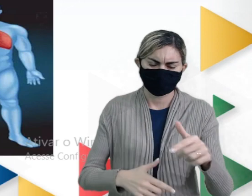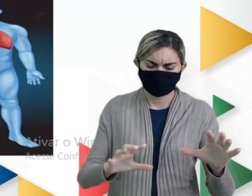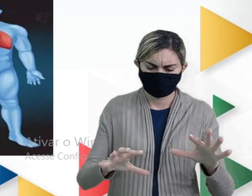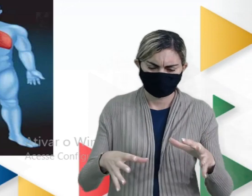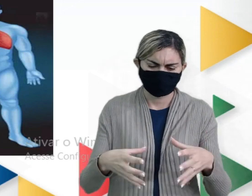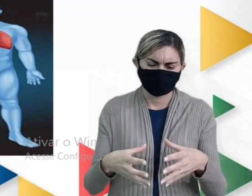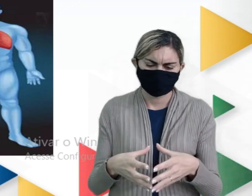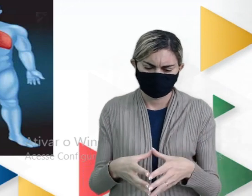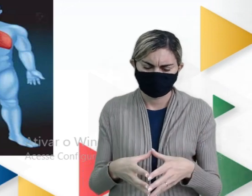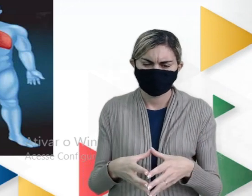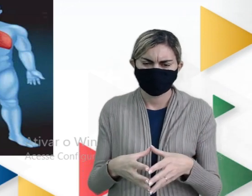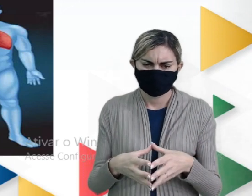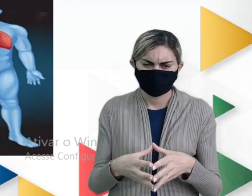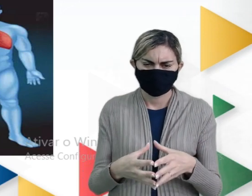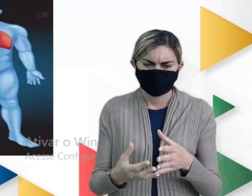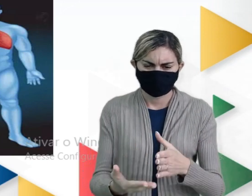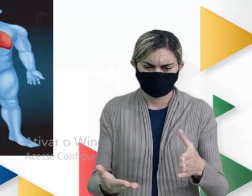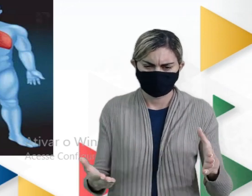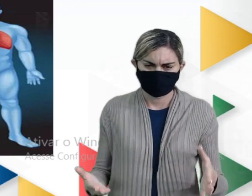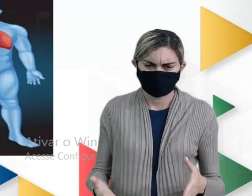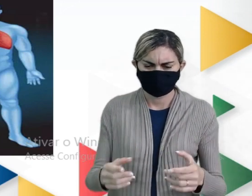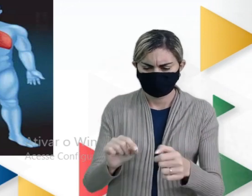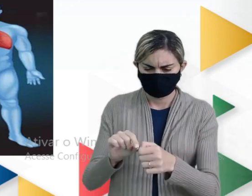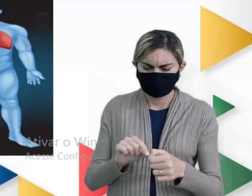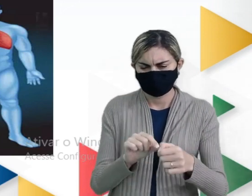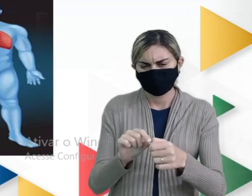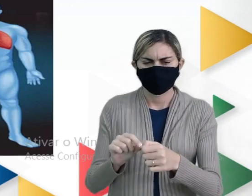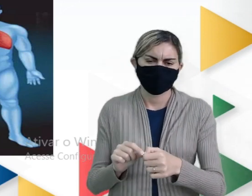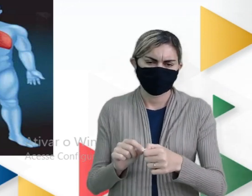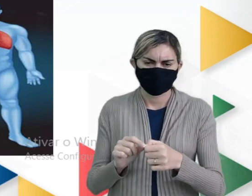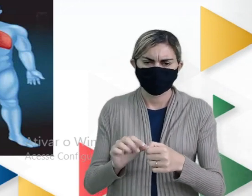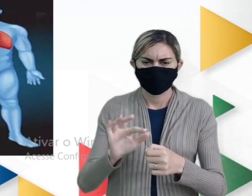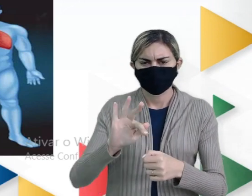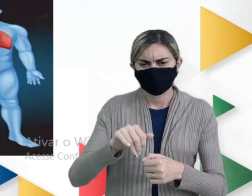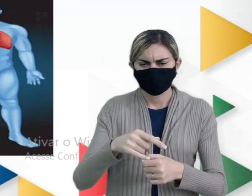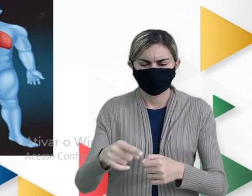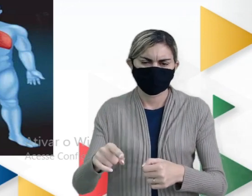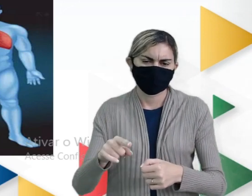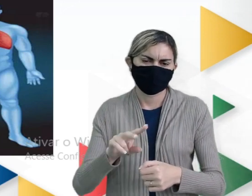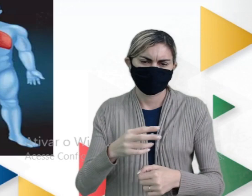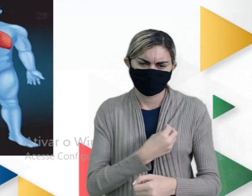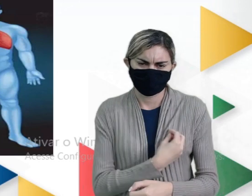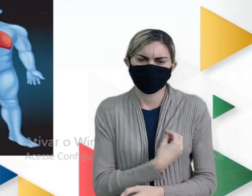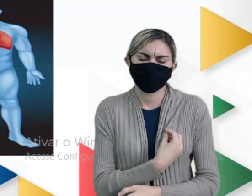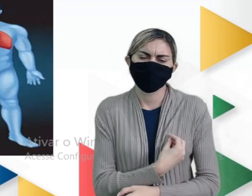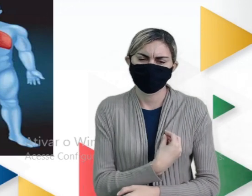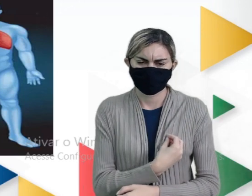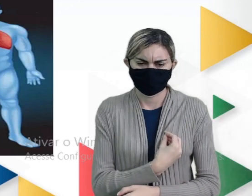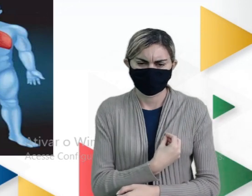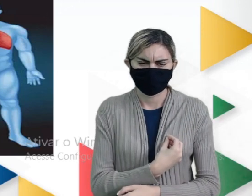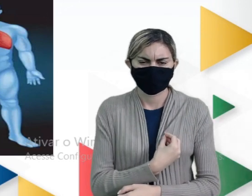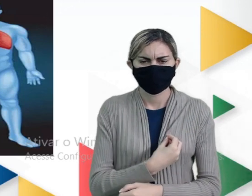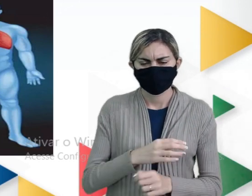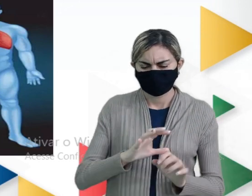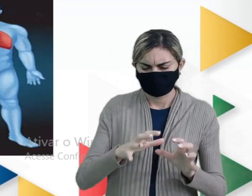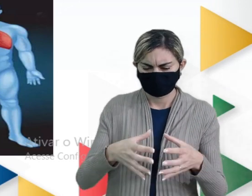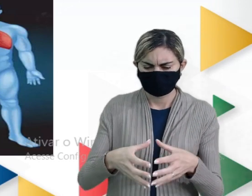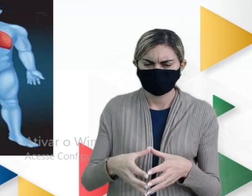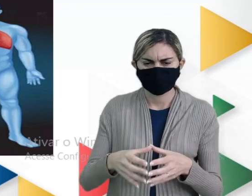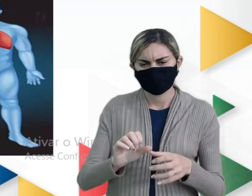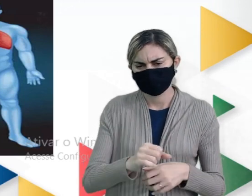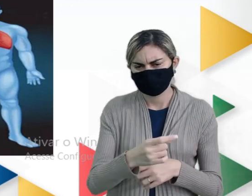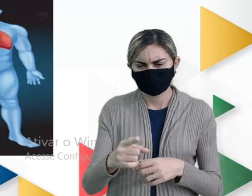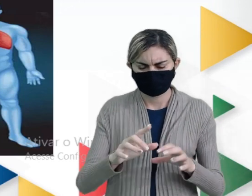conjunto em uma realização de uma função que seja vital. Os organismos, eles